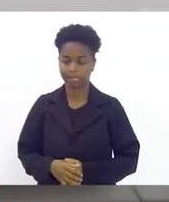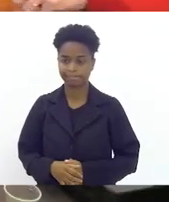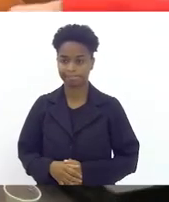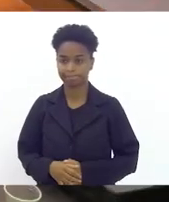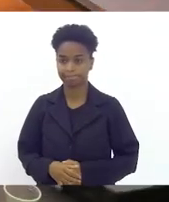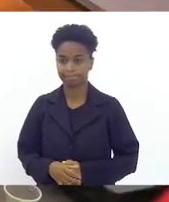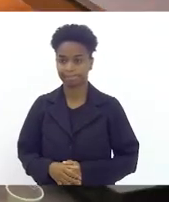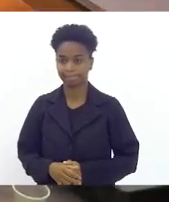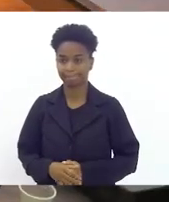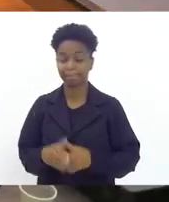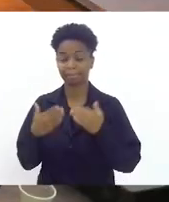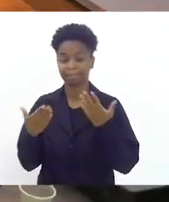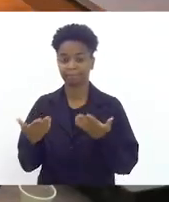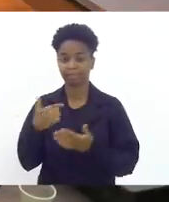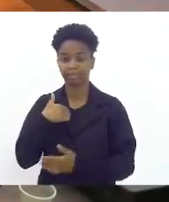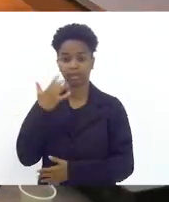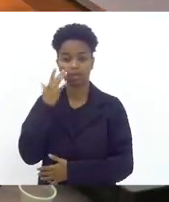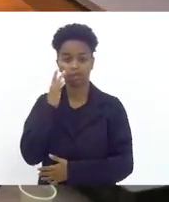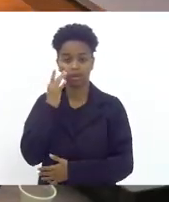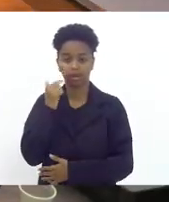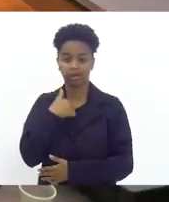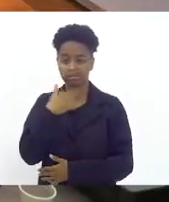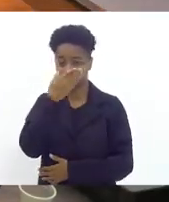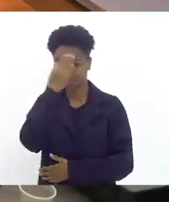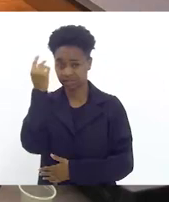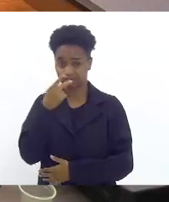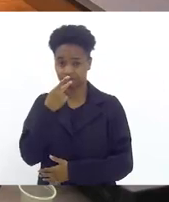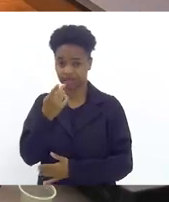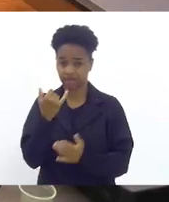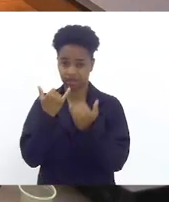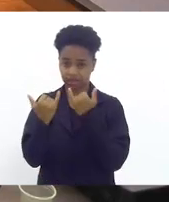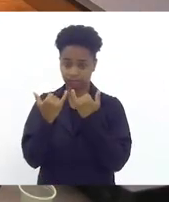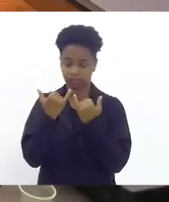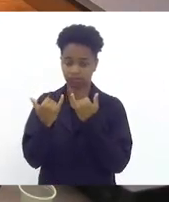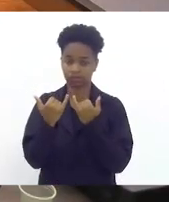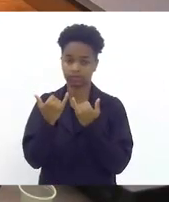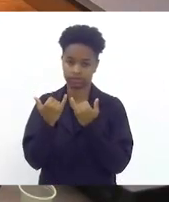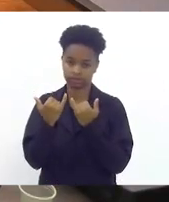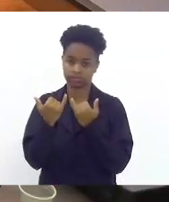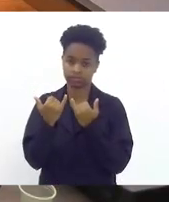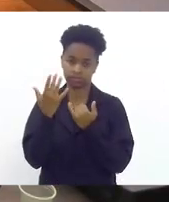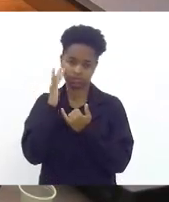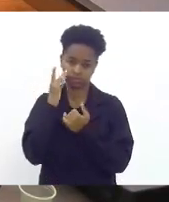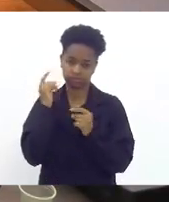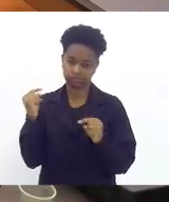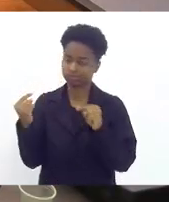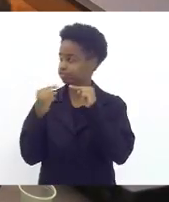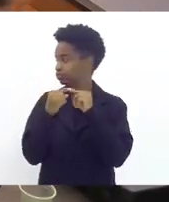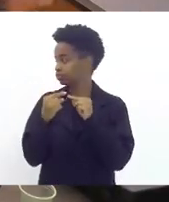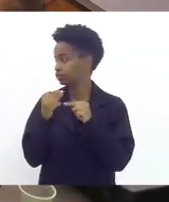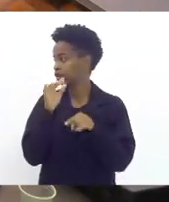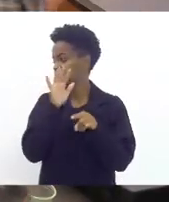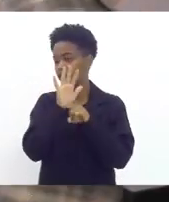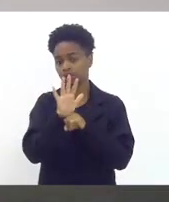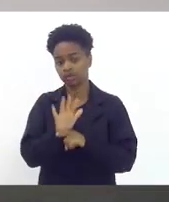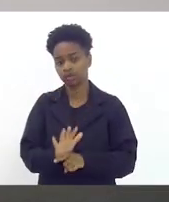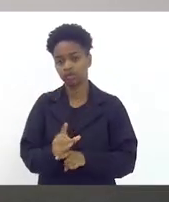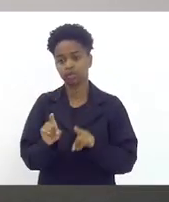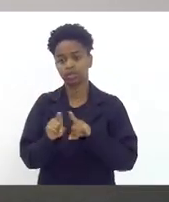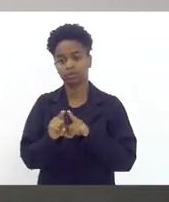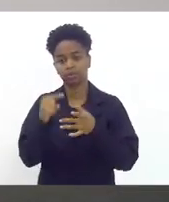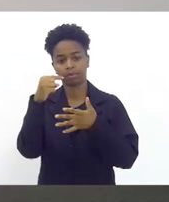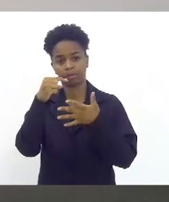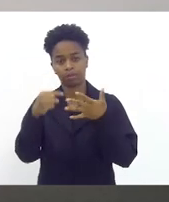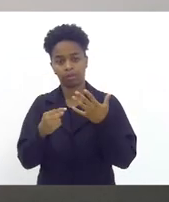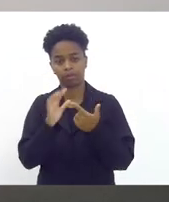bem eu acho que acabei esquecendo de mencionar uma informação mas que vai de encontro com várias contribuições e apontamentos